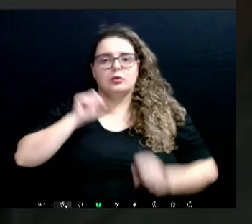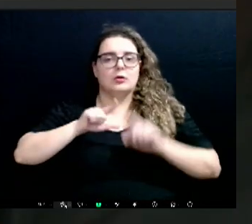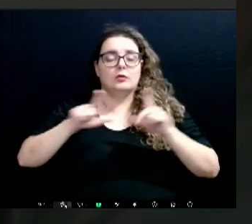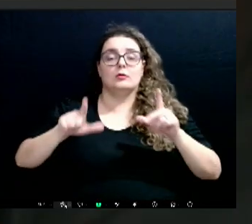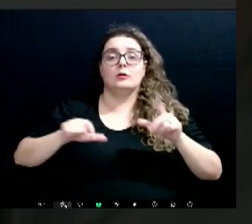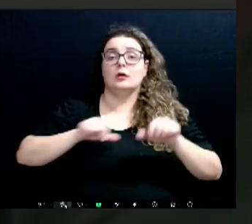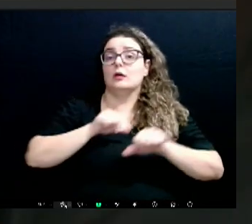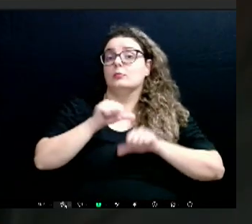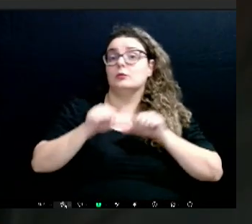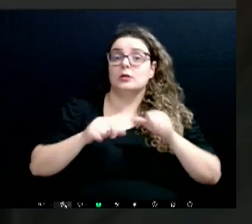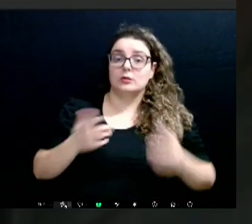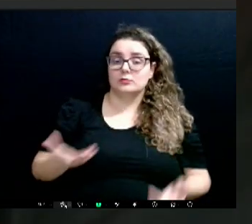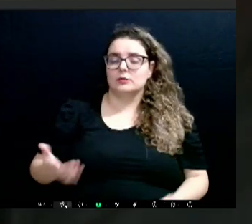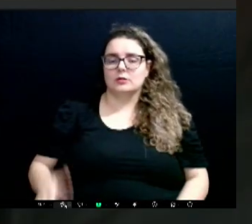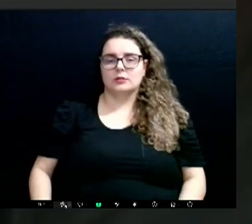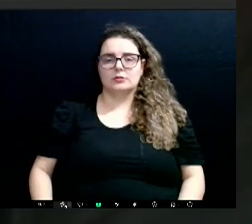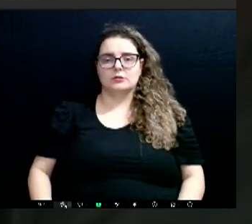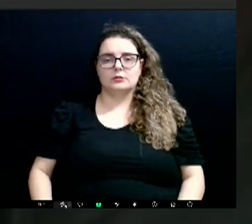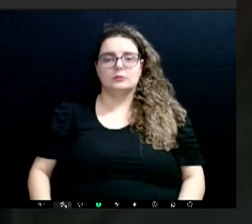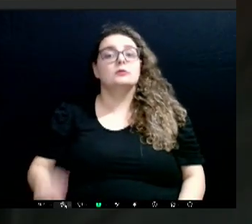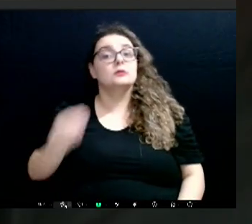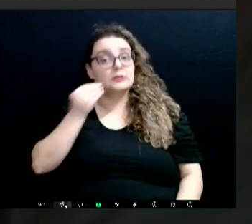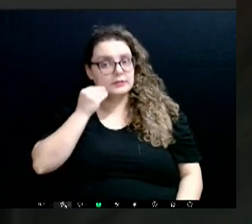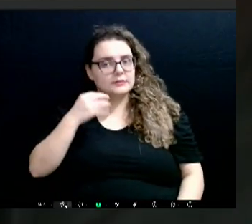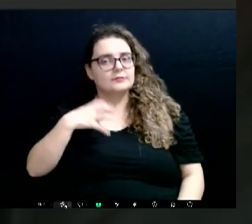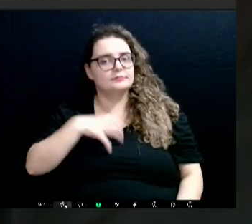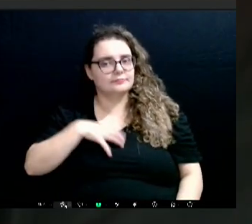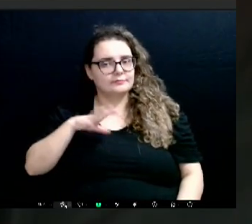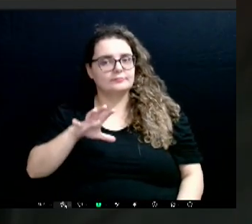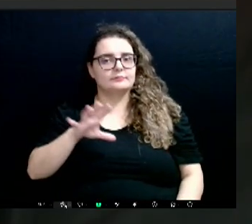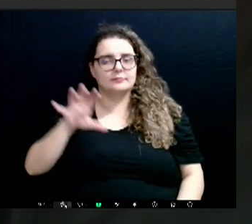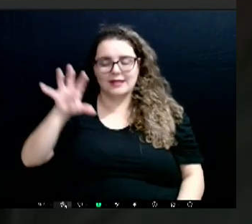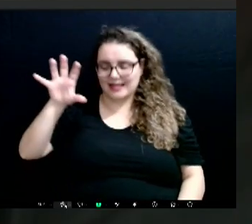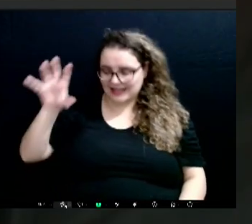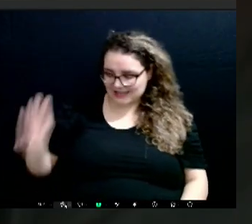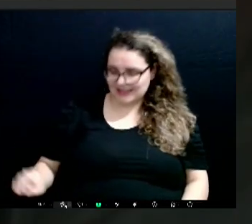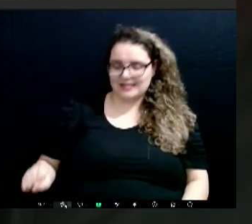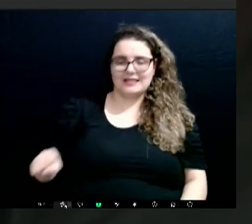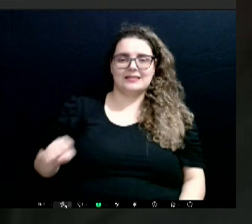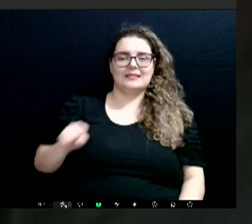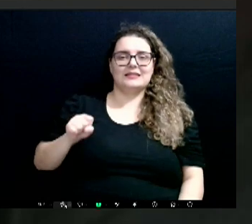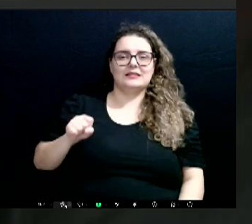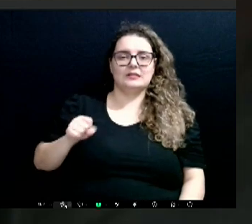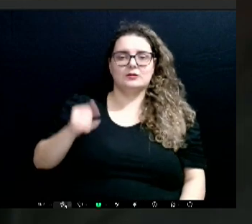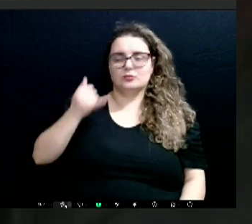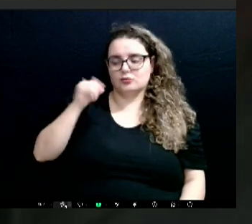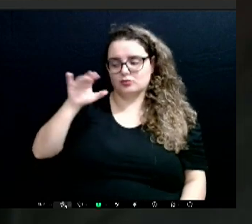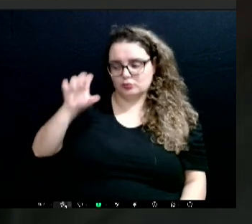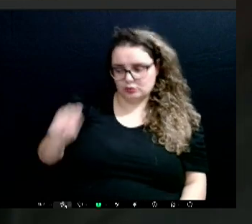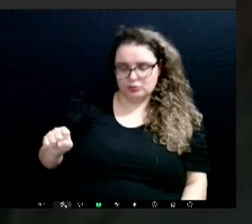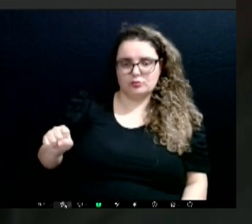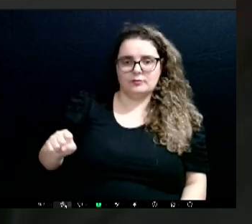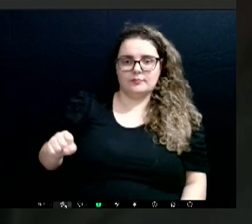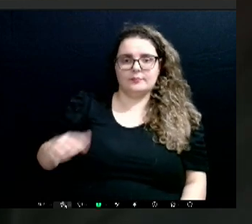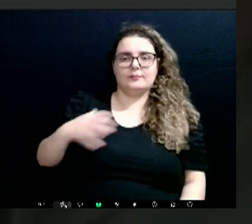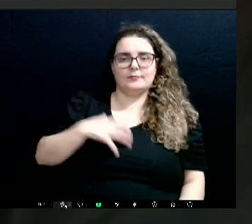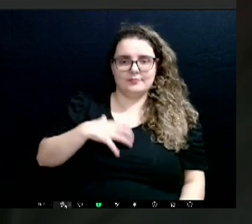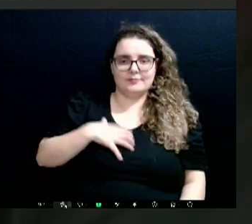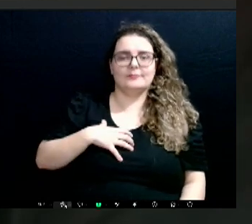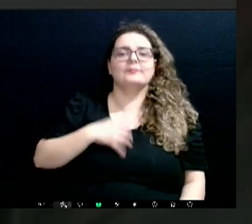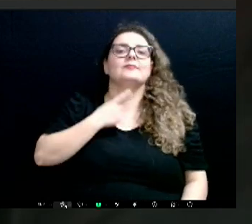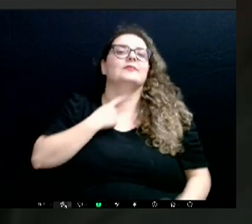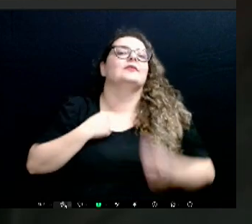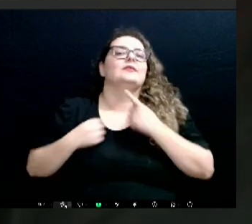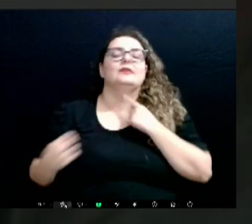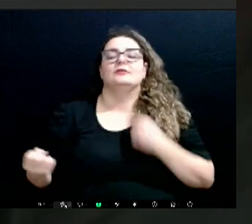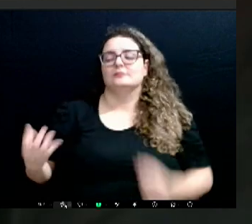Então, assim, tenta fazer isso com você, desliga, mas desliga mesmo. E se você sentir, você vai sentir vontade de ligar. Aí